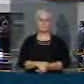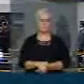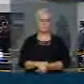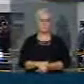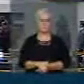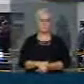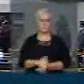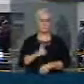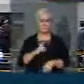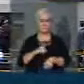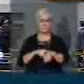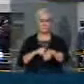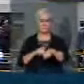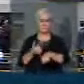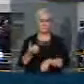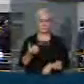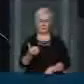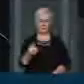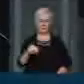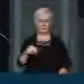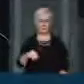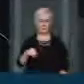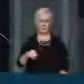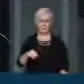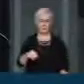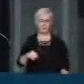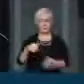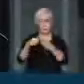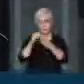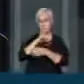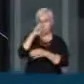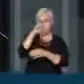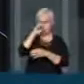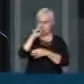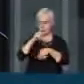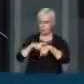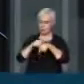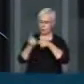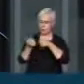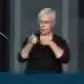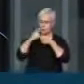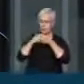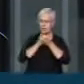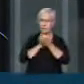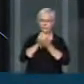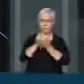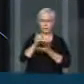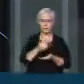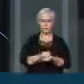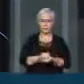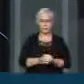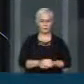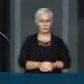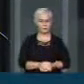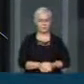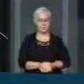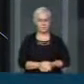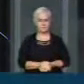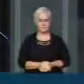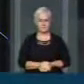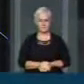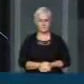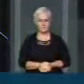de 6 minutos. Então, Vossa Excelência, por favor, altere o placar ali, que já começou a contar antes de eu falar. Só o tempo que Vossa